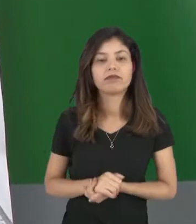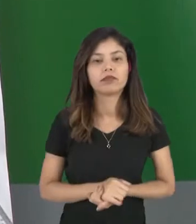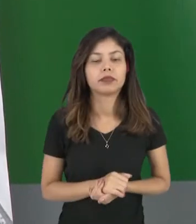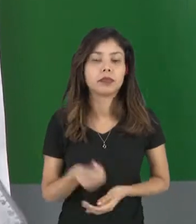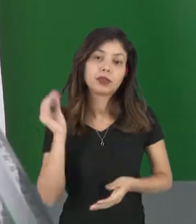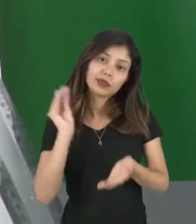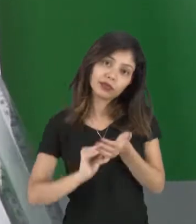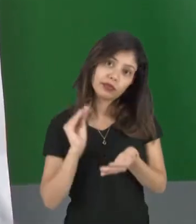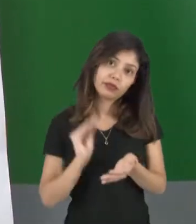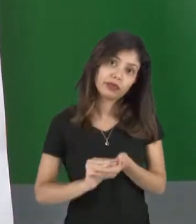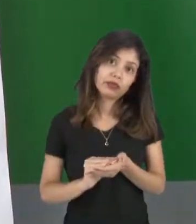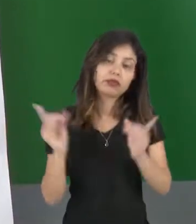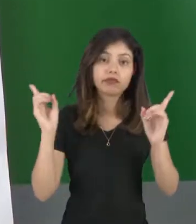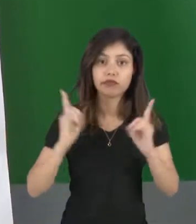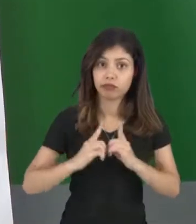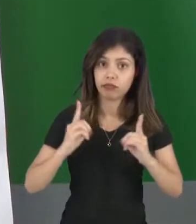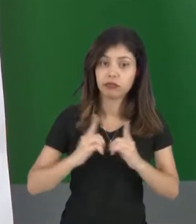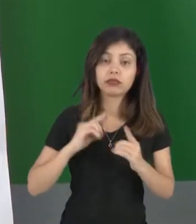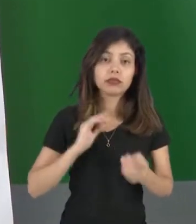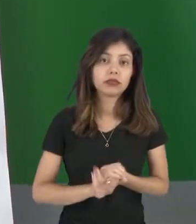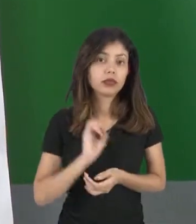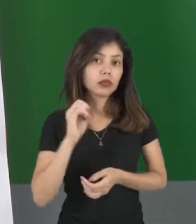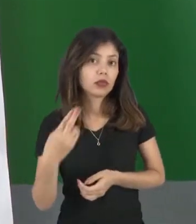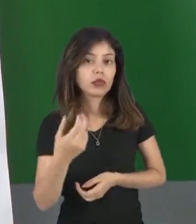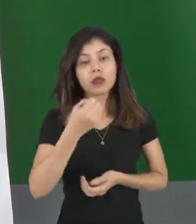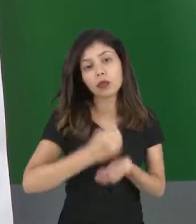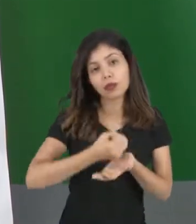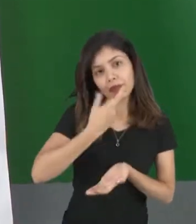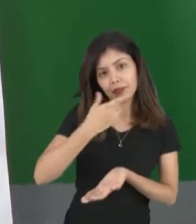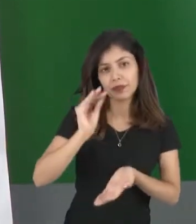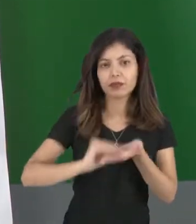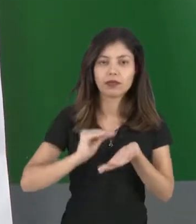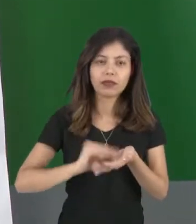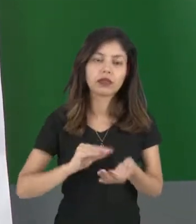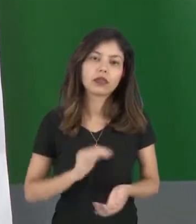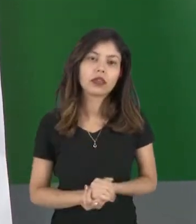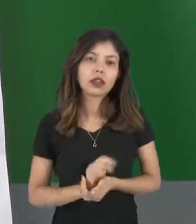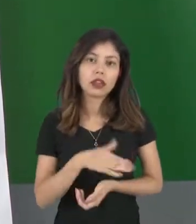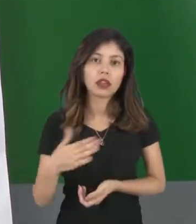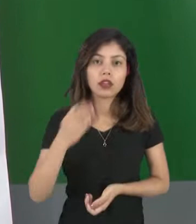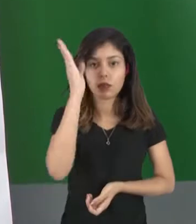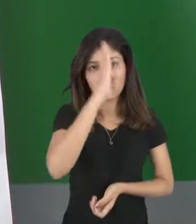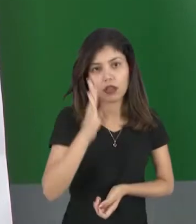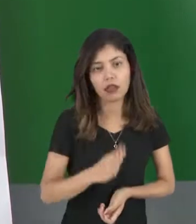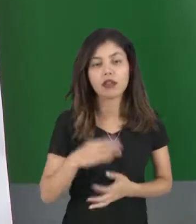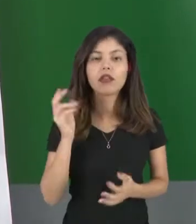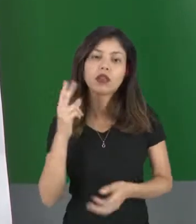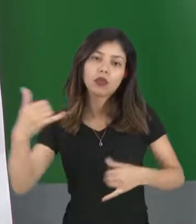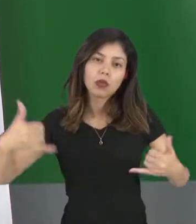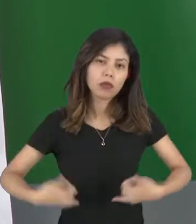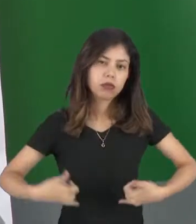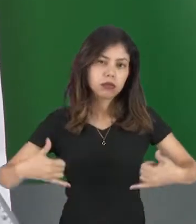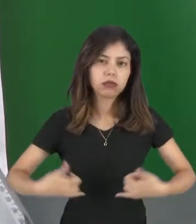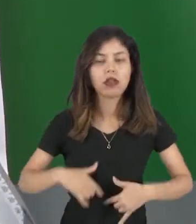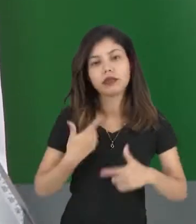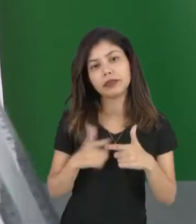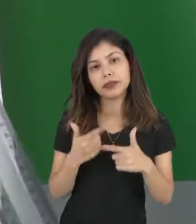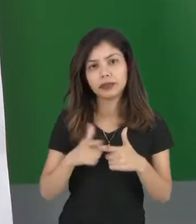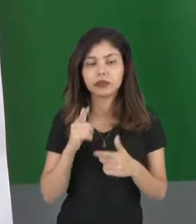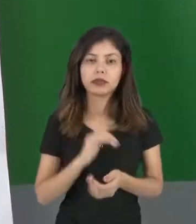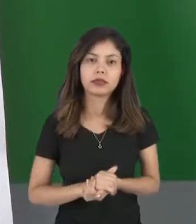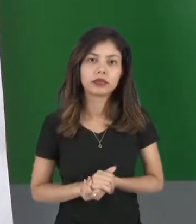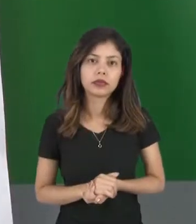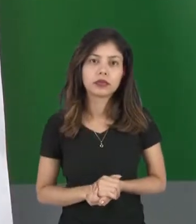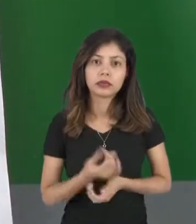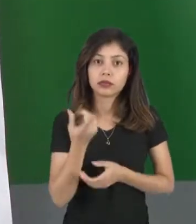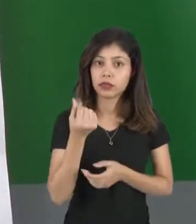falta de atendimento, ora por falta de remédios. Desde que o Brasil é Brasil, que as pessoas sofrem com esse problema.